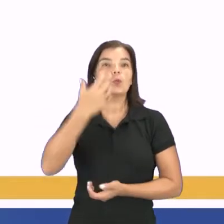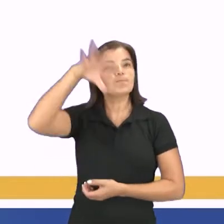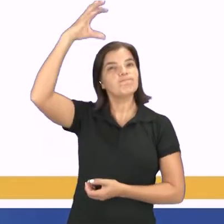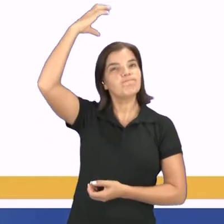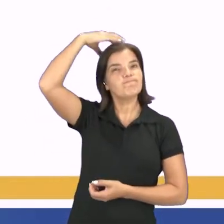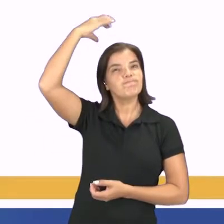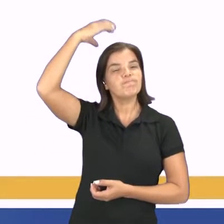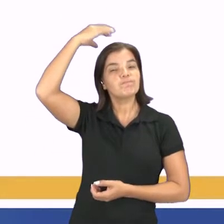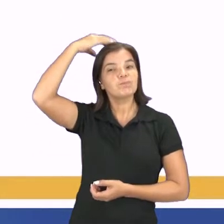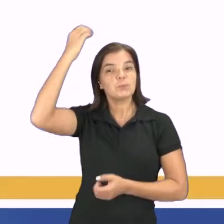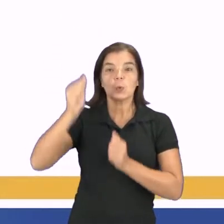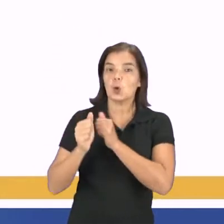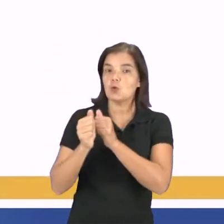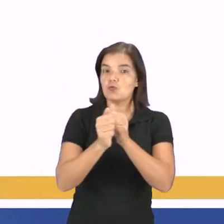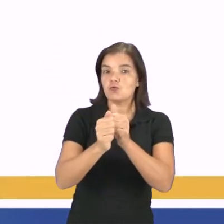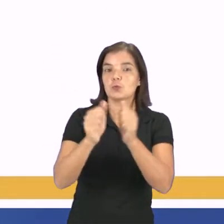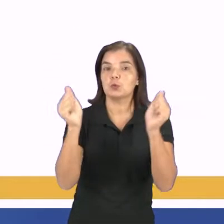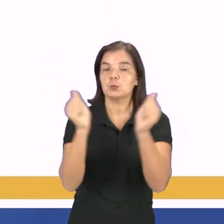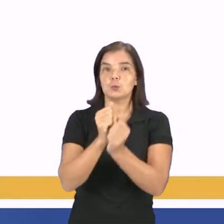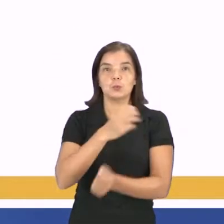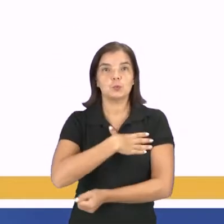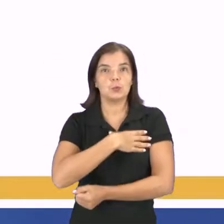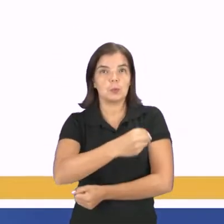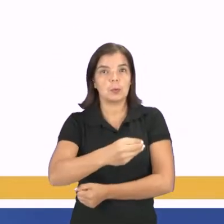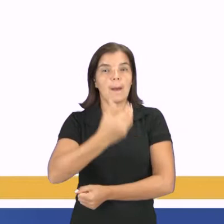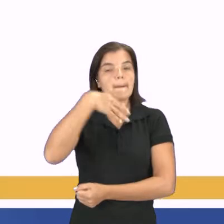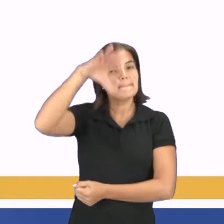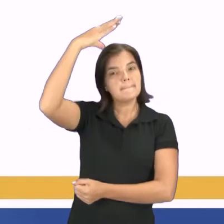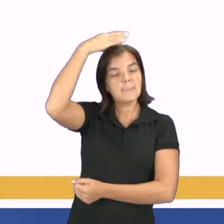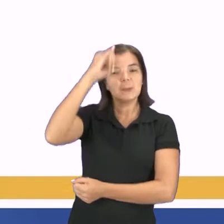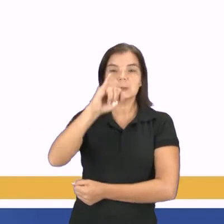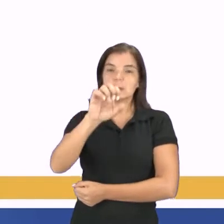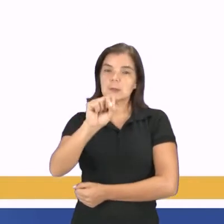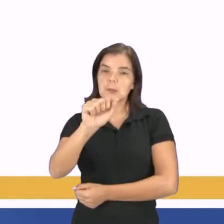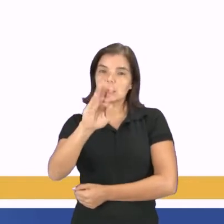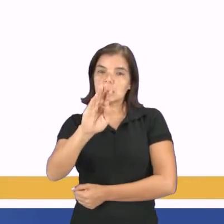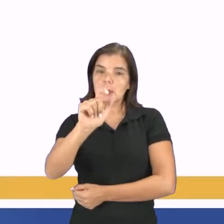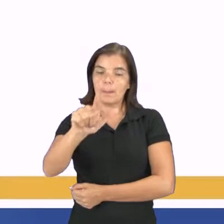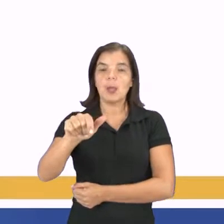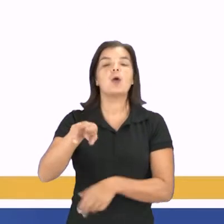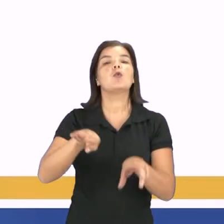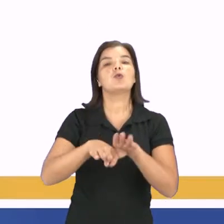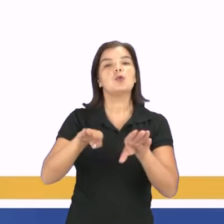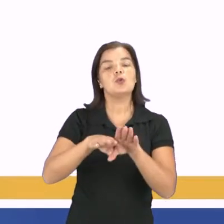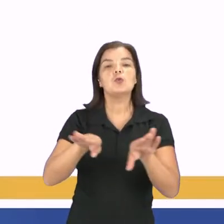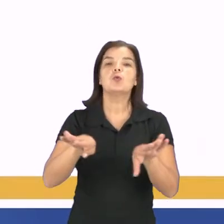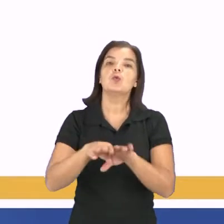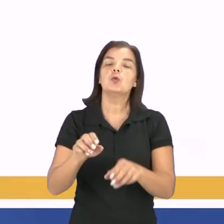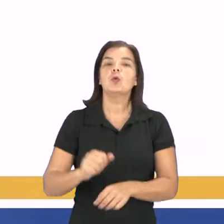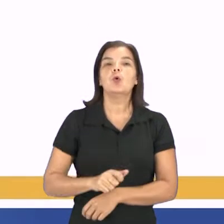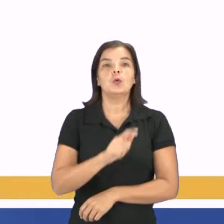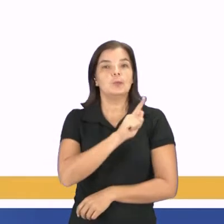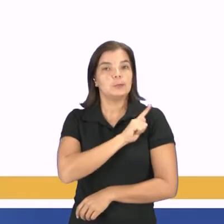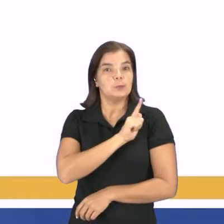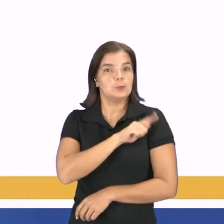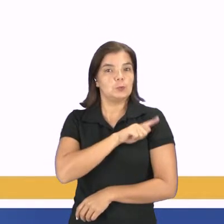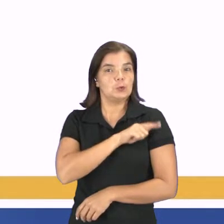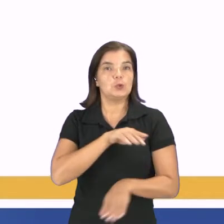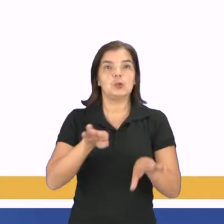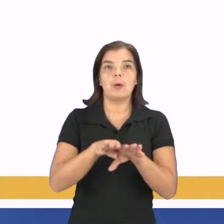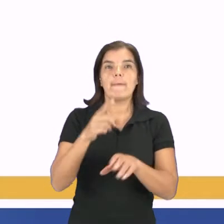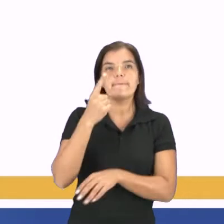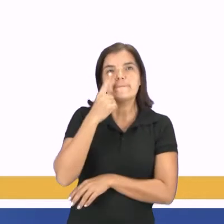1889, o imperador, acompanhado de sua filha, a princesa Isabel, e seu genro, o conde Doeu, assistem a